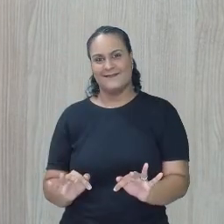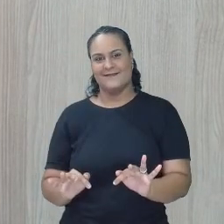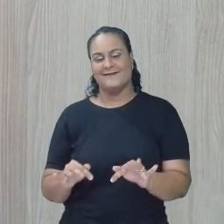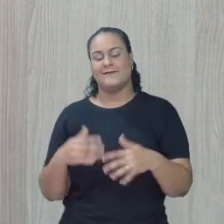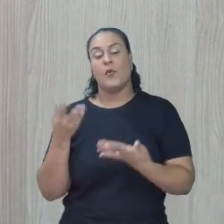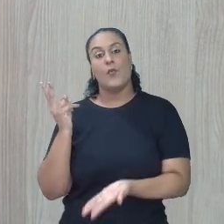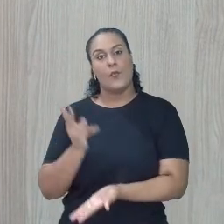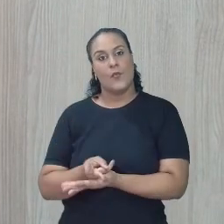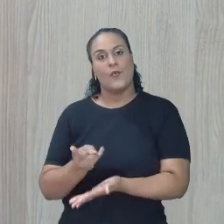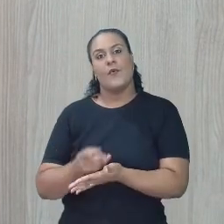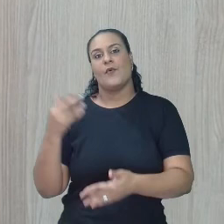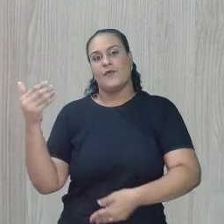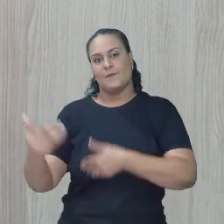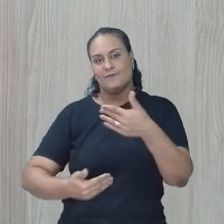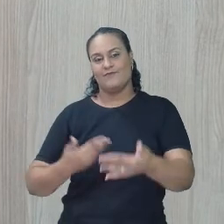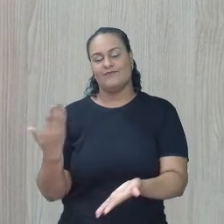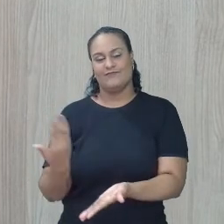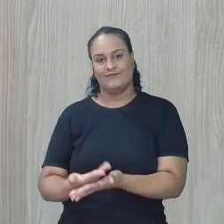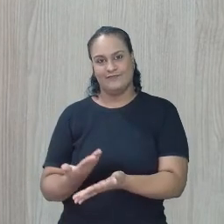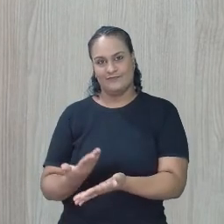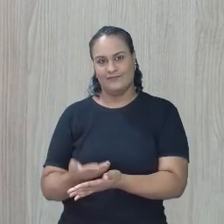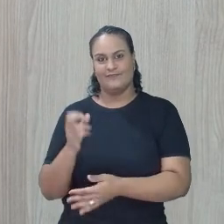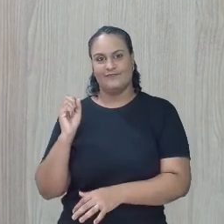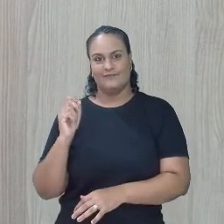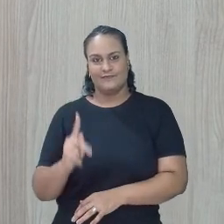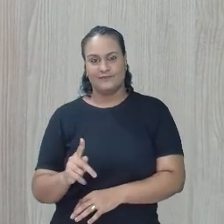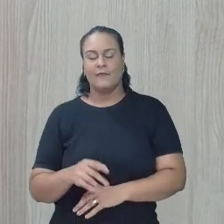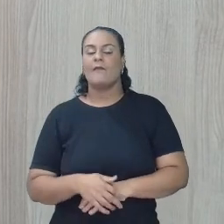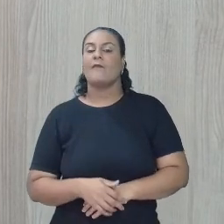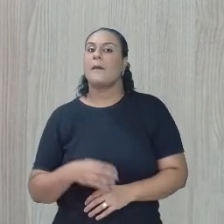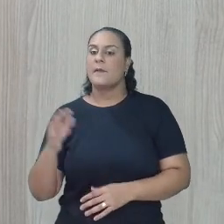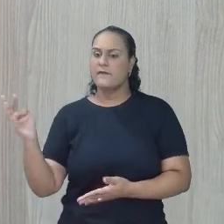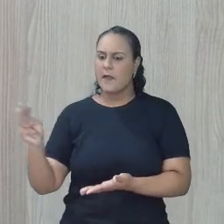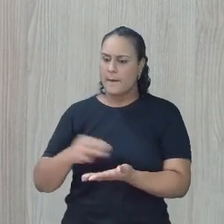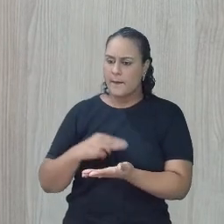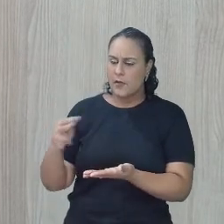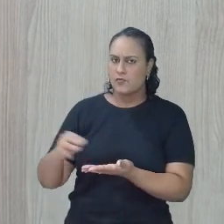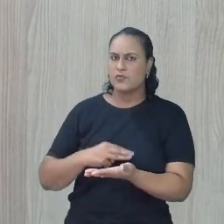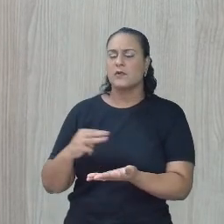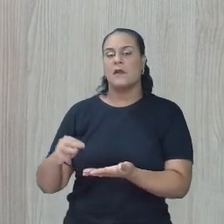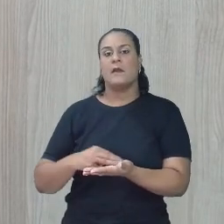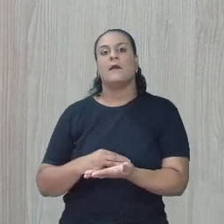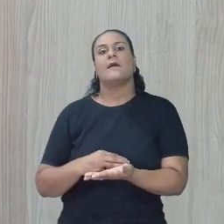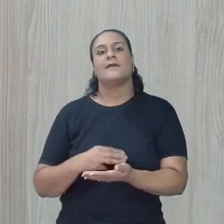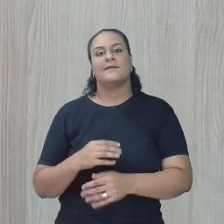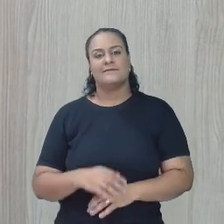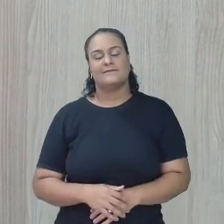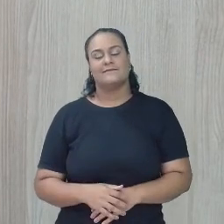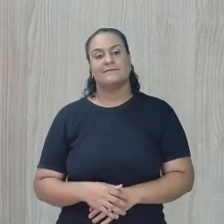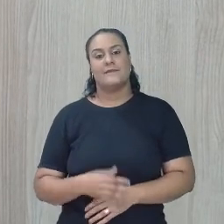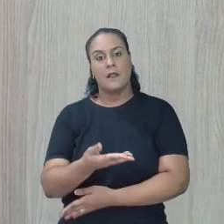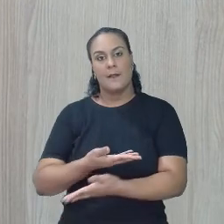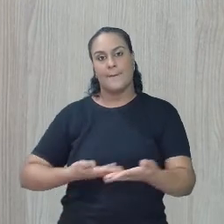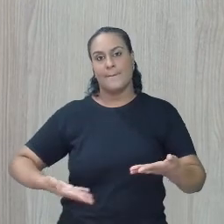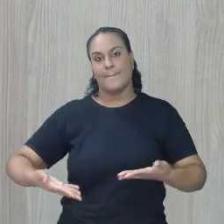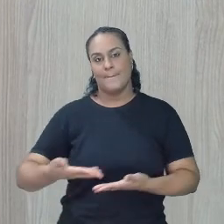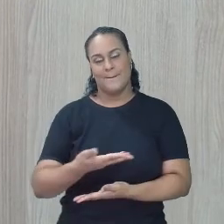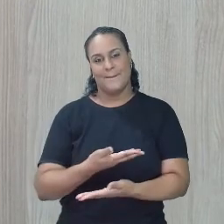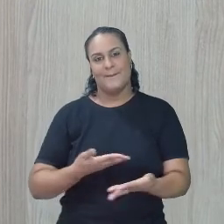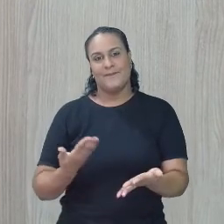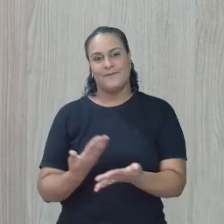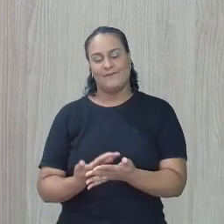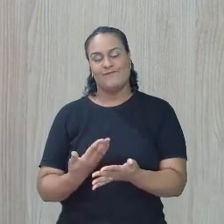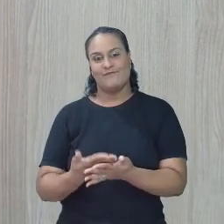Então, continue participando aqui da aula, certo? Continue mandando seu comentário, tá bom? Para que a gente deixe a aula aqui ainda melhor para você, tá